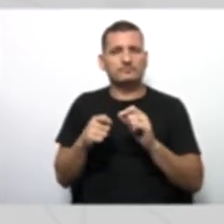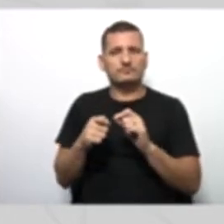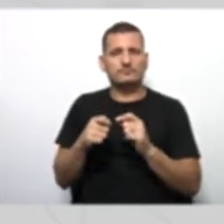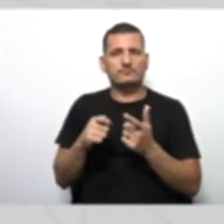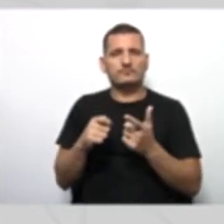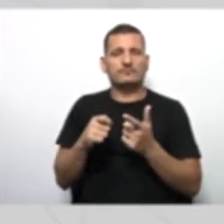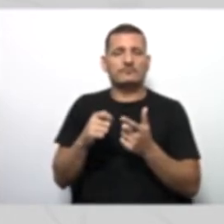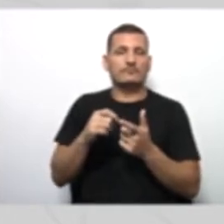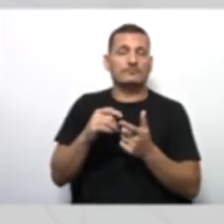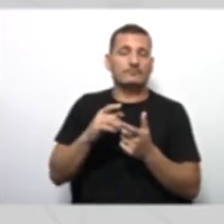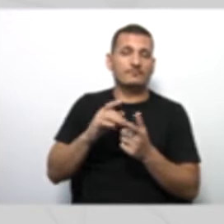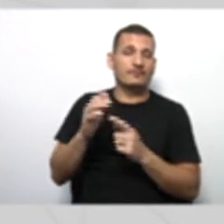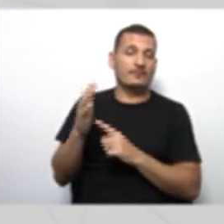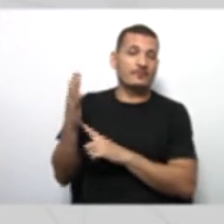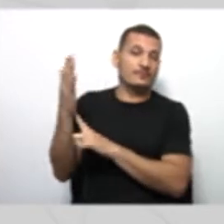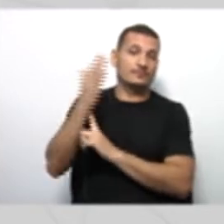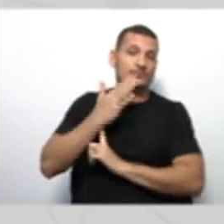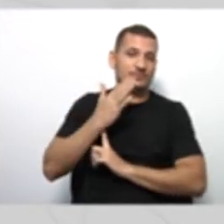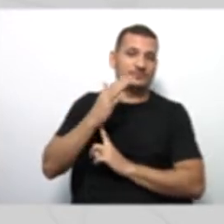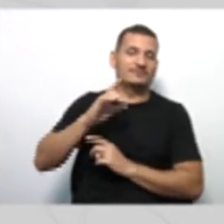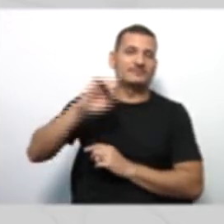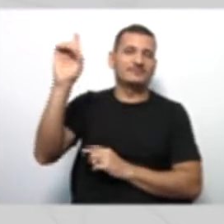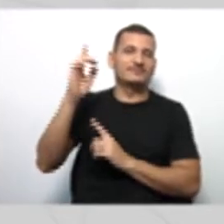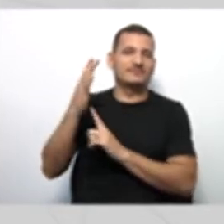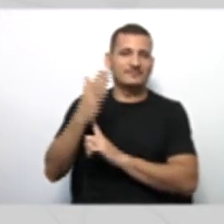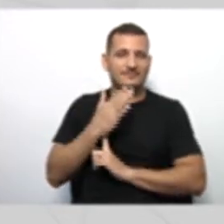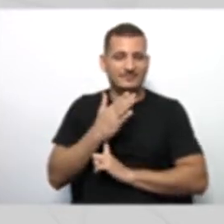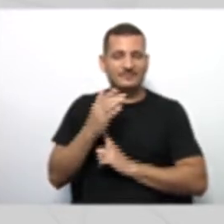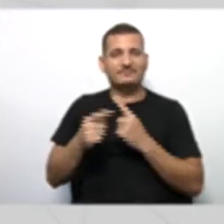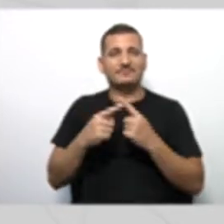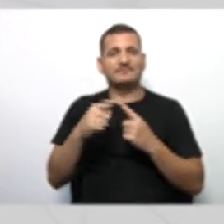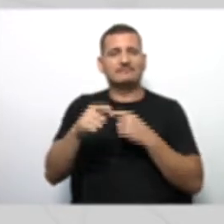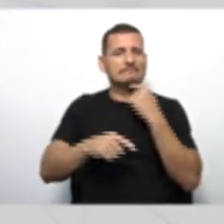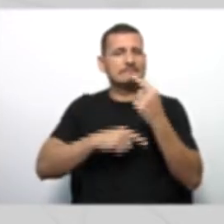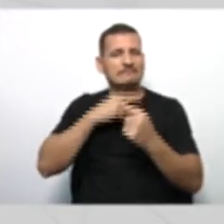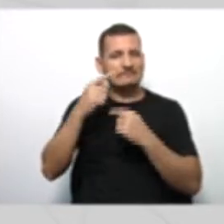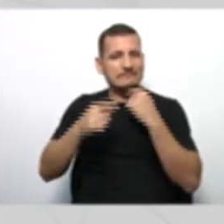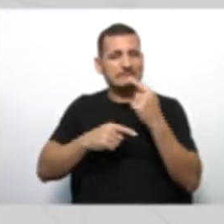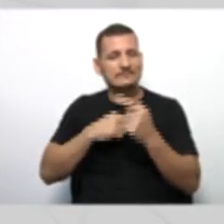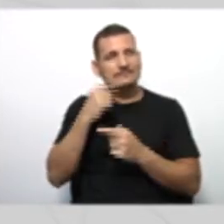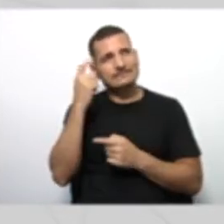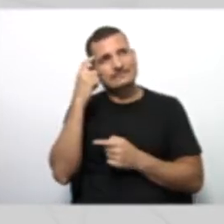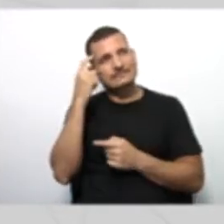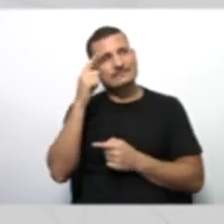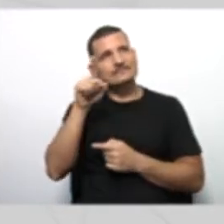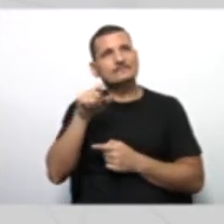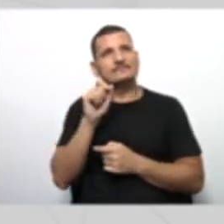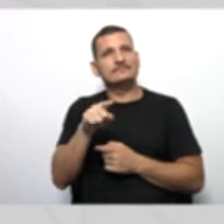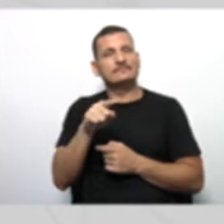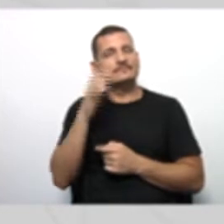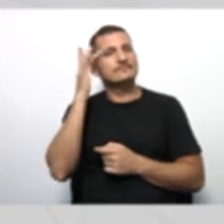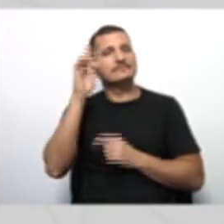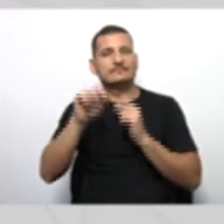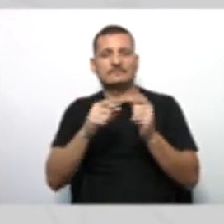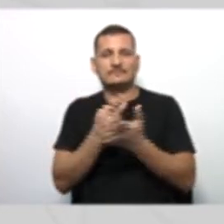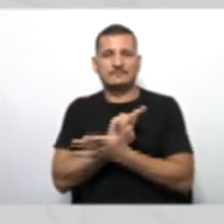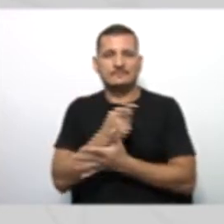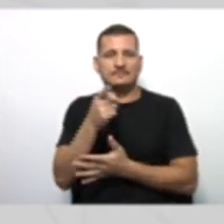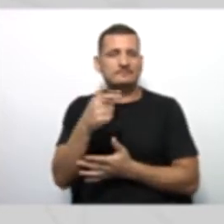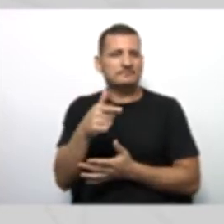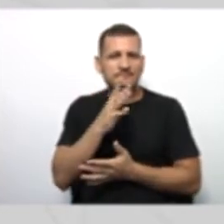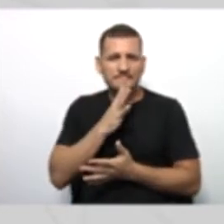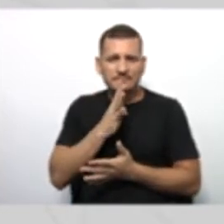do divino, não é isso? Porque você está na total incerteza, você não sabe o que vai acontecer, você não tem conhecimento